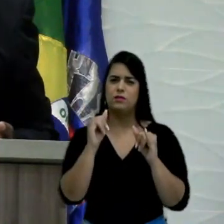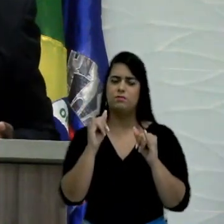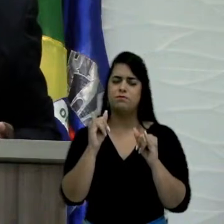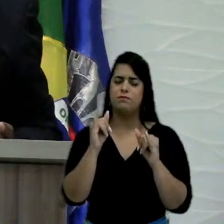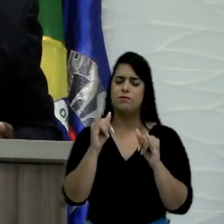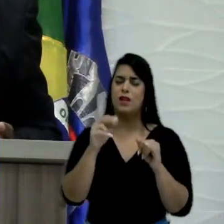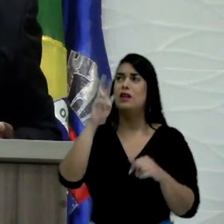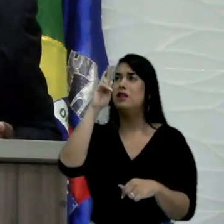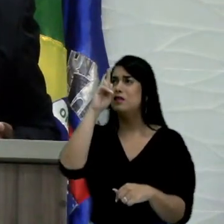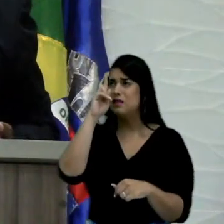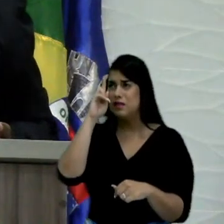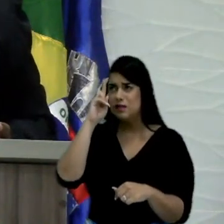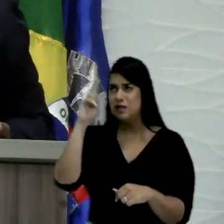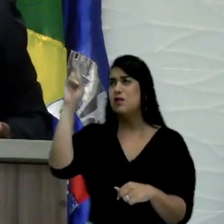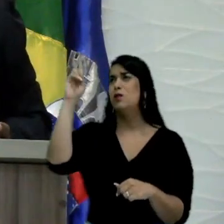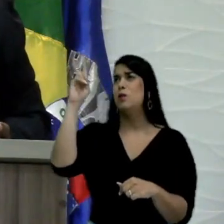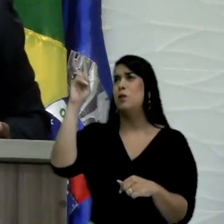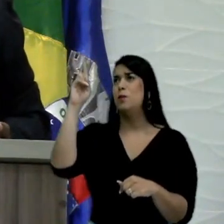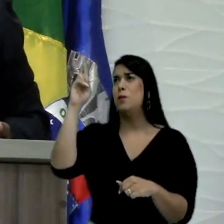Perdoai aquele